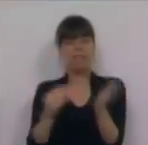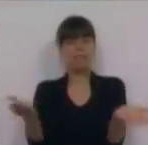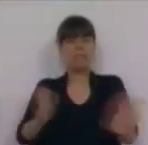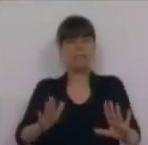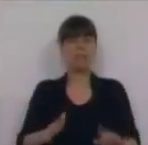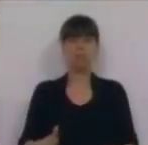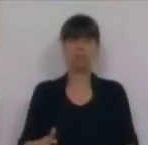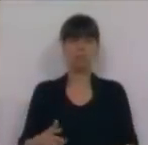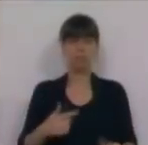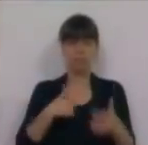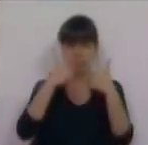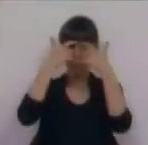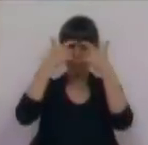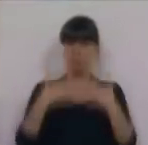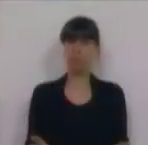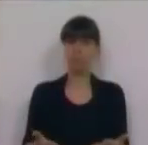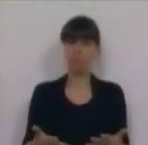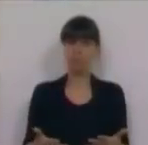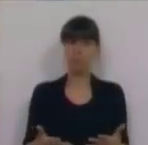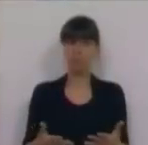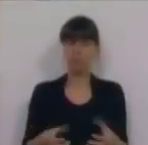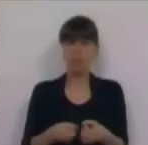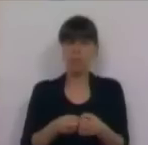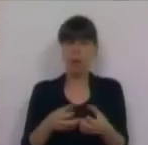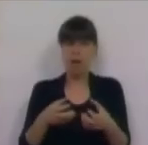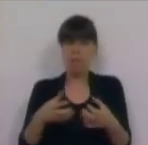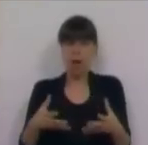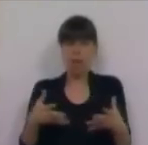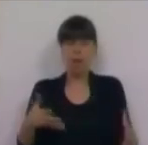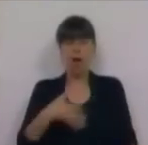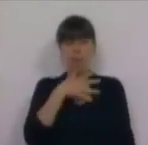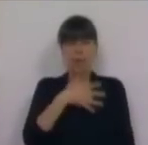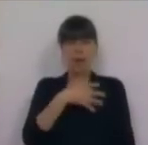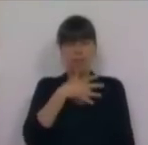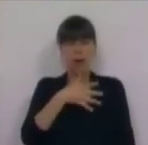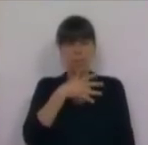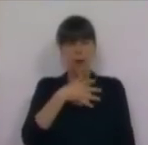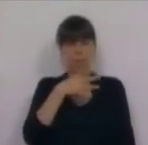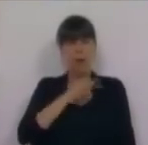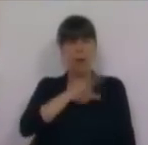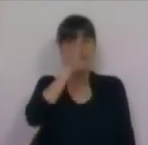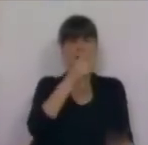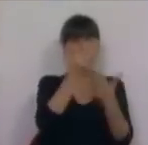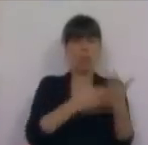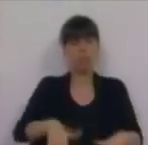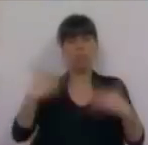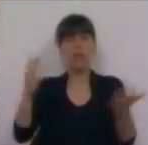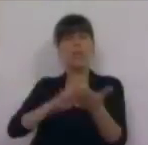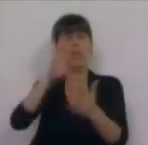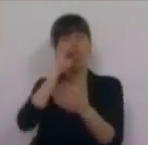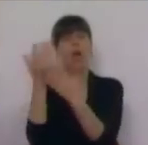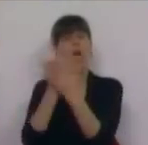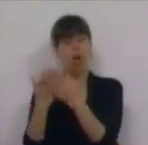E por isso só podemos ficar perplexos quando vemos a multiplicação de declarações do Sr. Ministro da Economia ou do Sr. Secretário de Estado